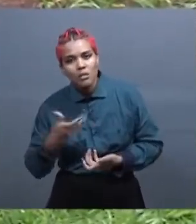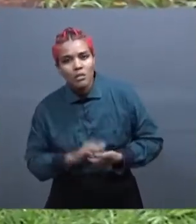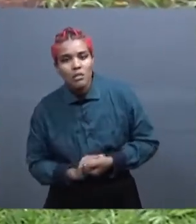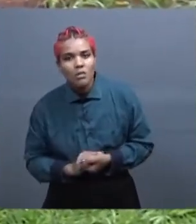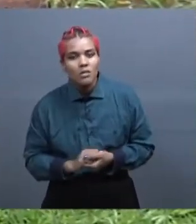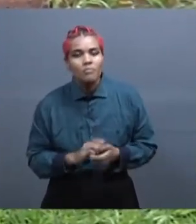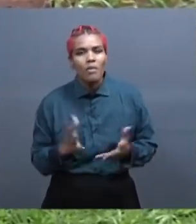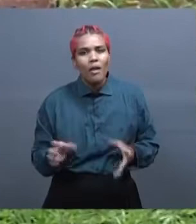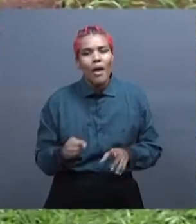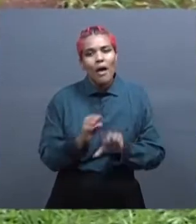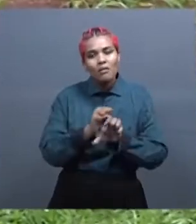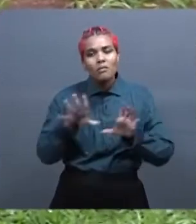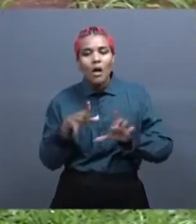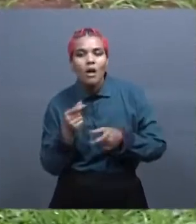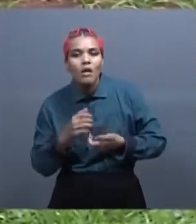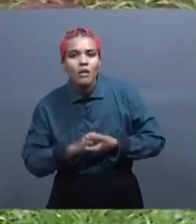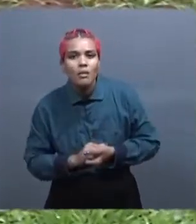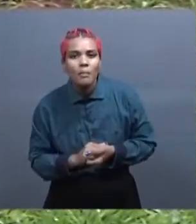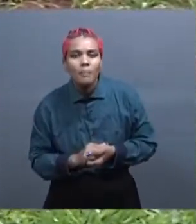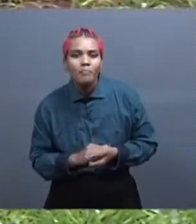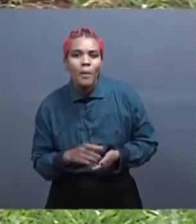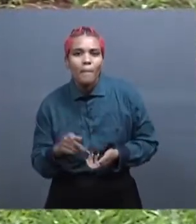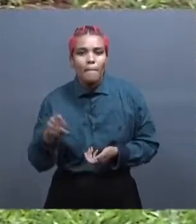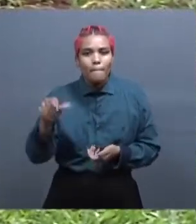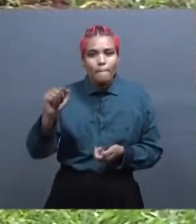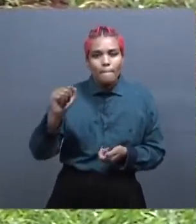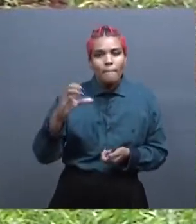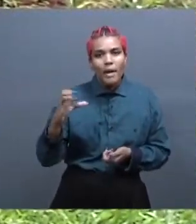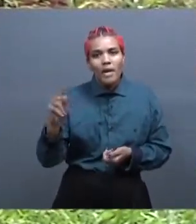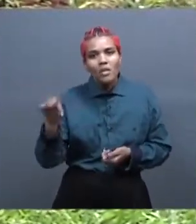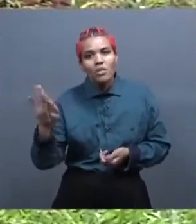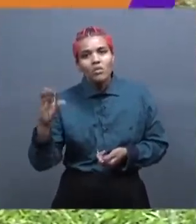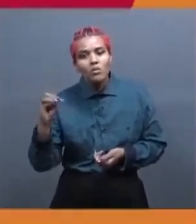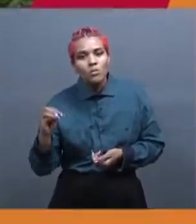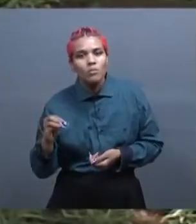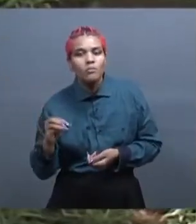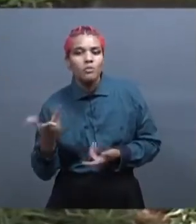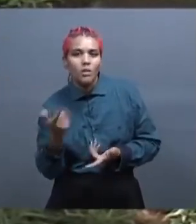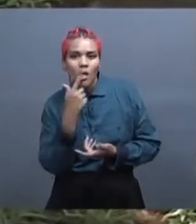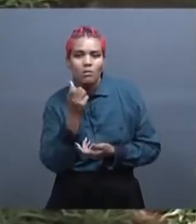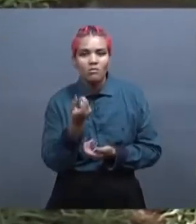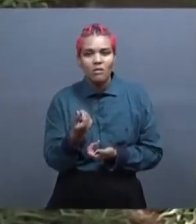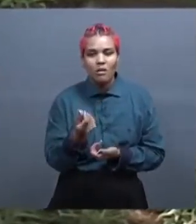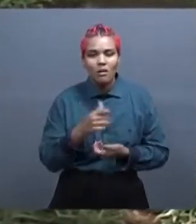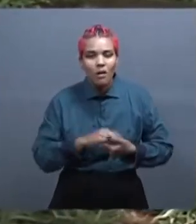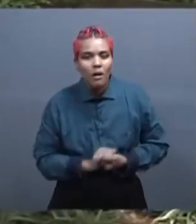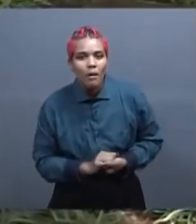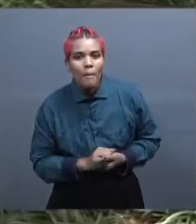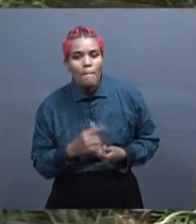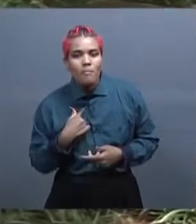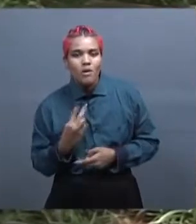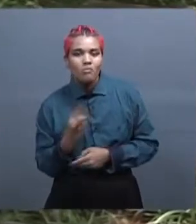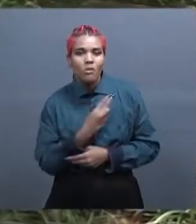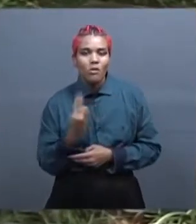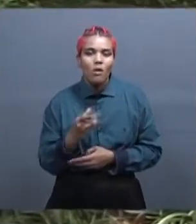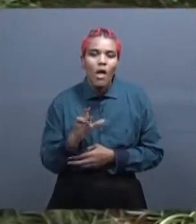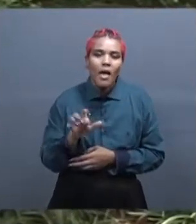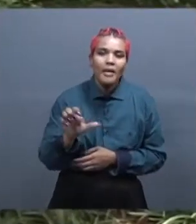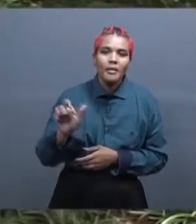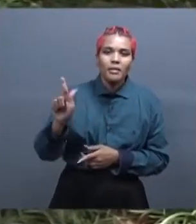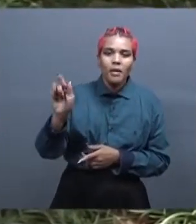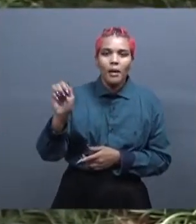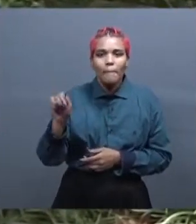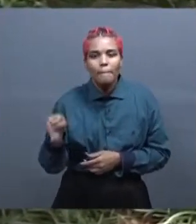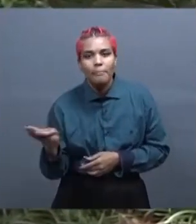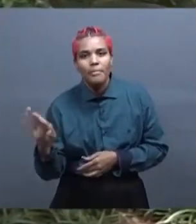que chama pacto de sangue é muito legal e vocês vão gostar meu nome é gabriel a minha dica é assistir o manual do